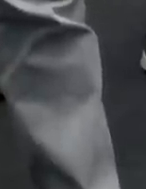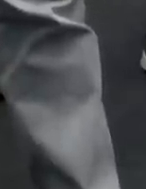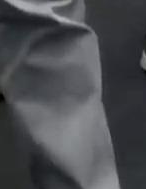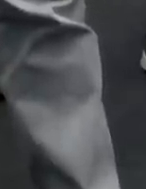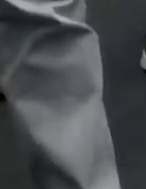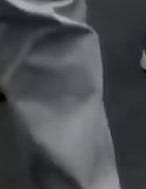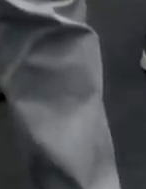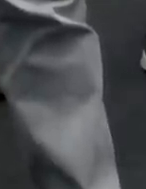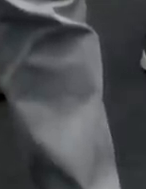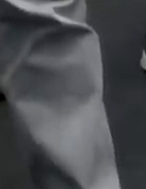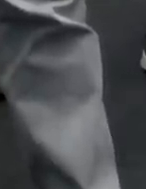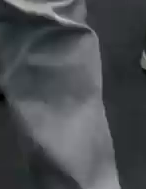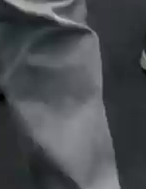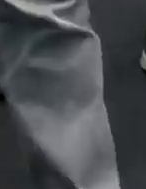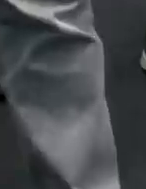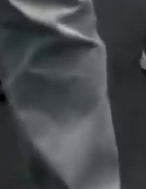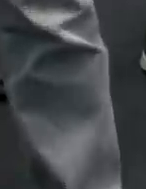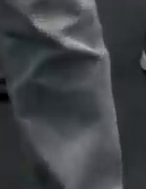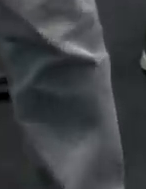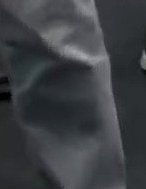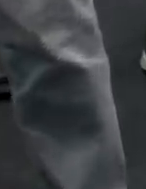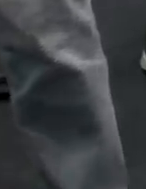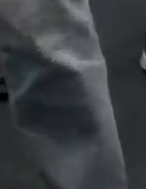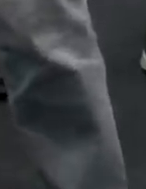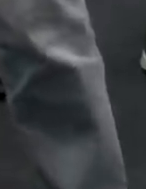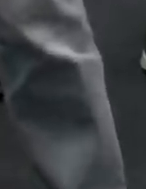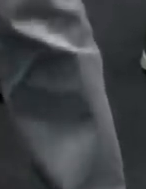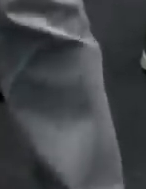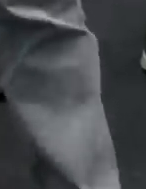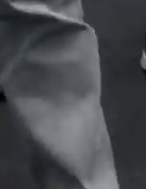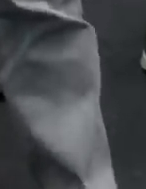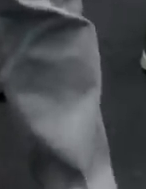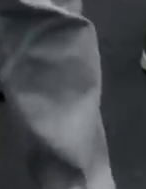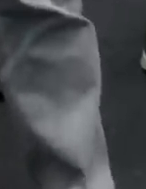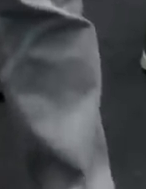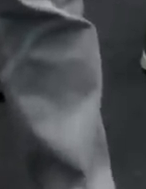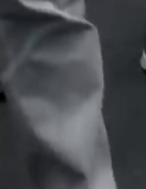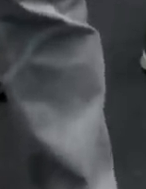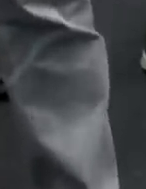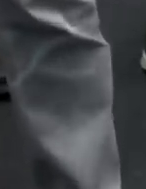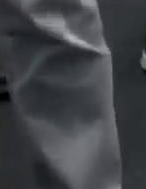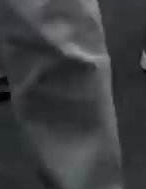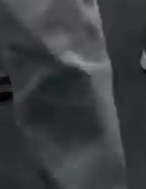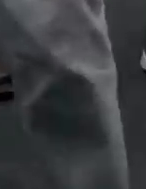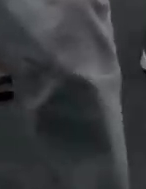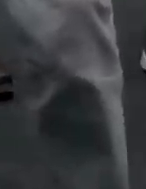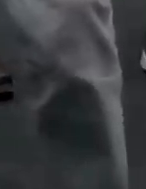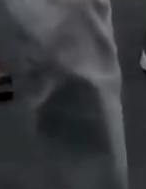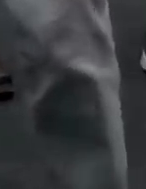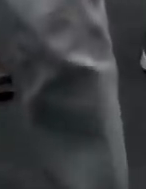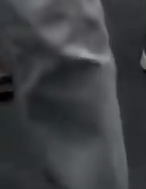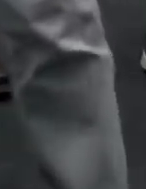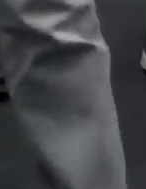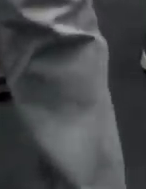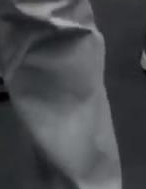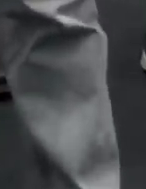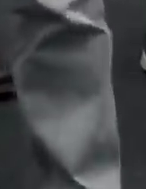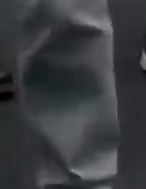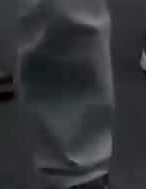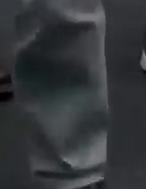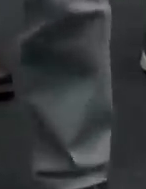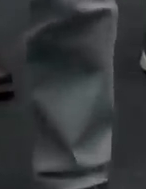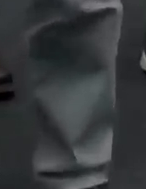mantidos aqui através de muita luta serão derrubados triênio Agreste e a própria Gran